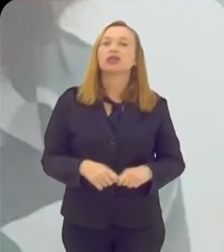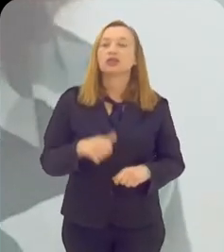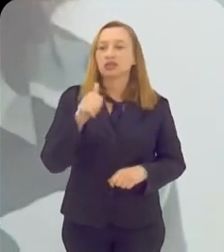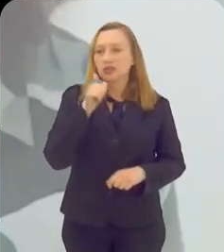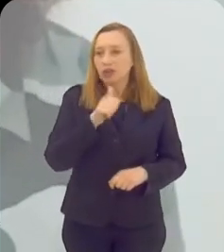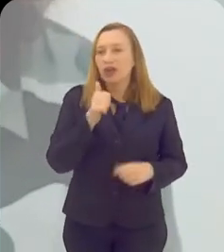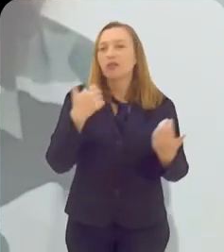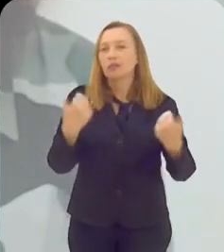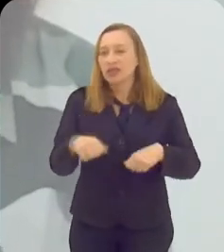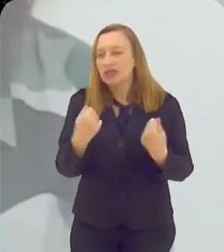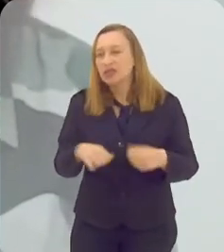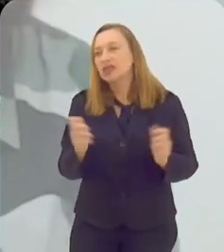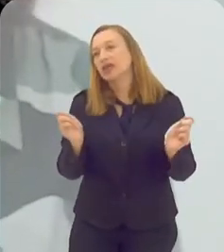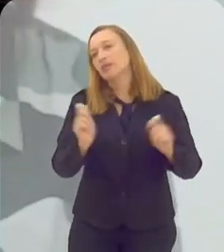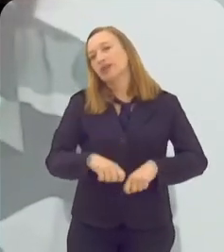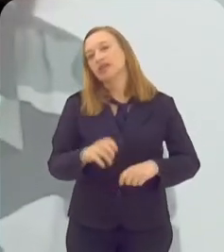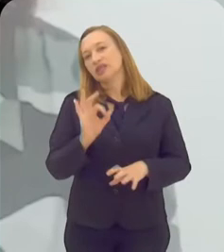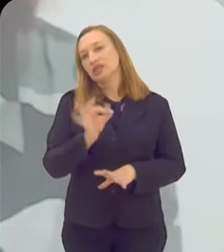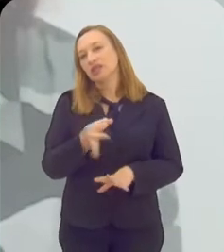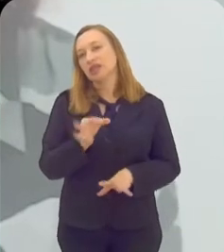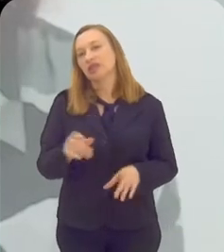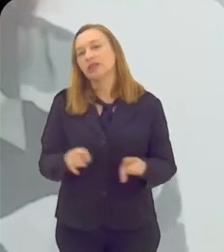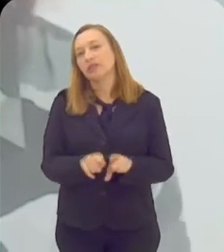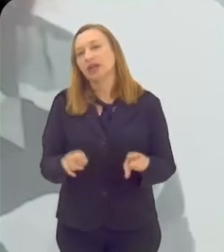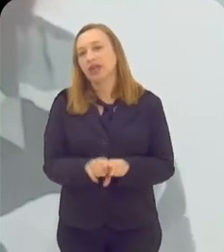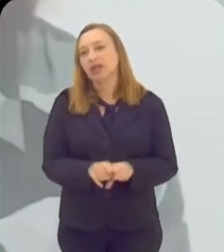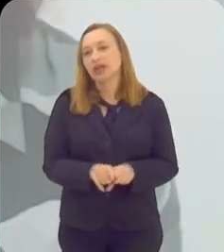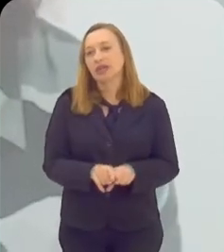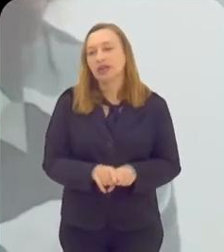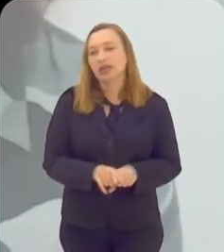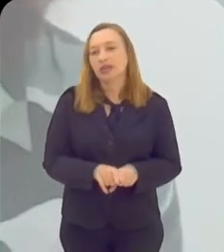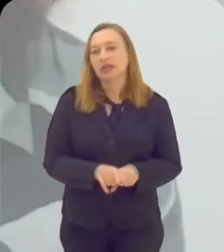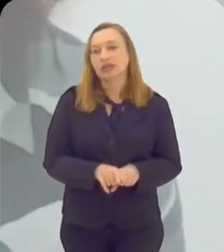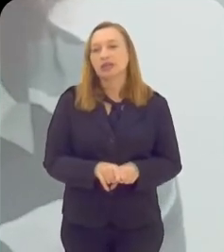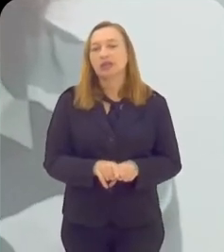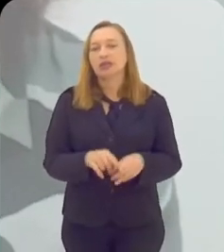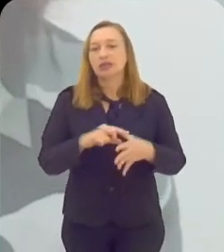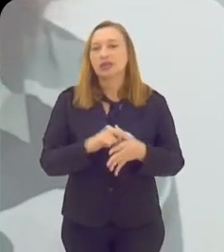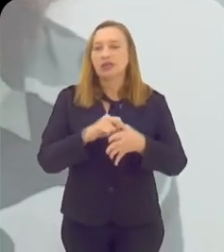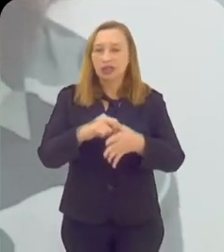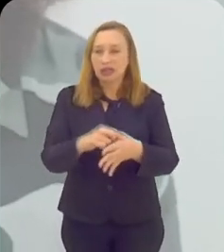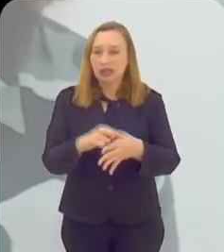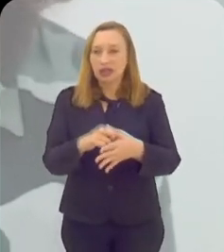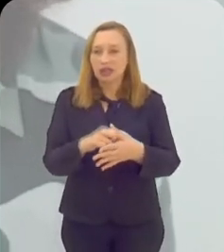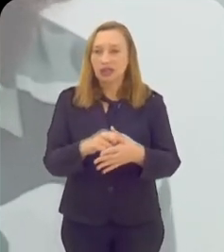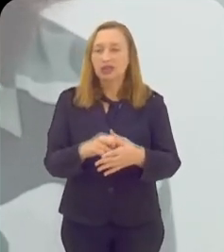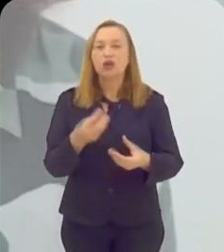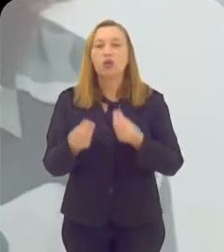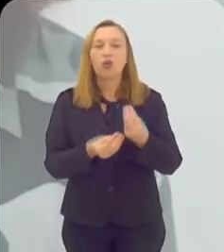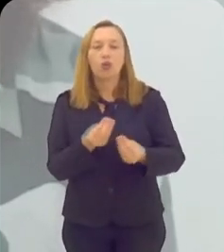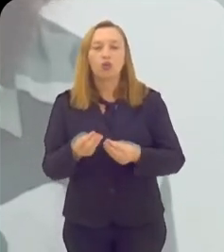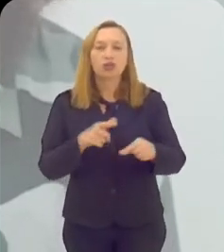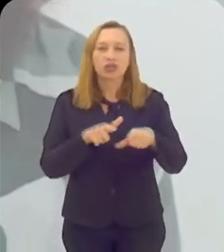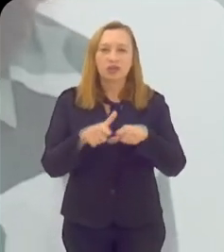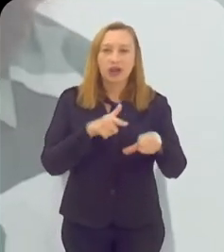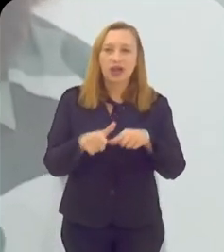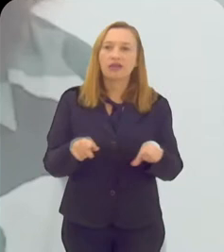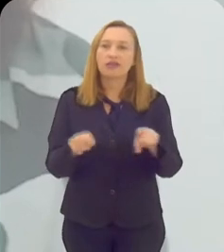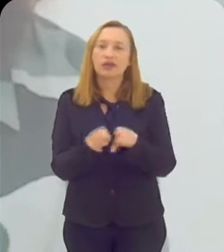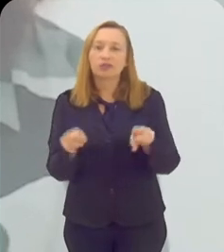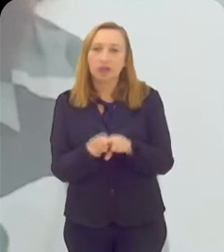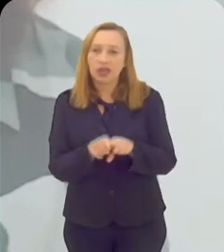dos títulos, etc., é preciso uma capacitação específica também para cargos de liderança. Como que a gente pode trabalhar